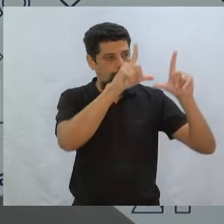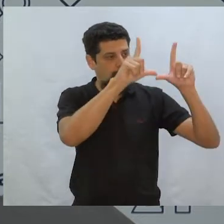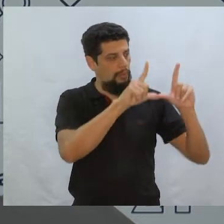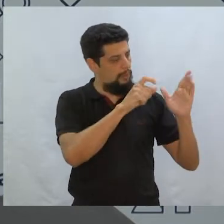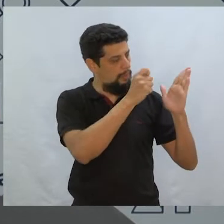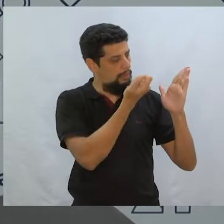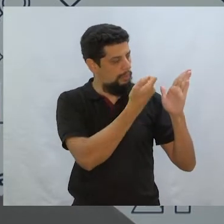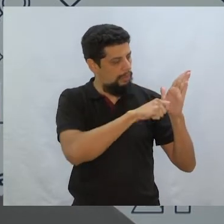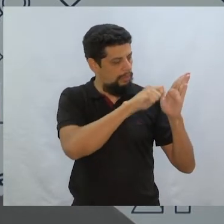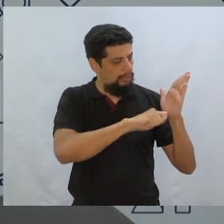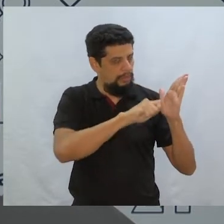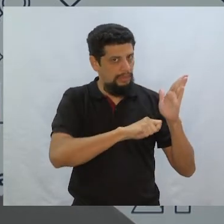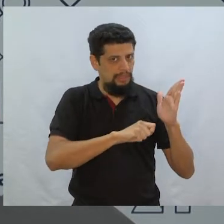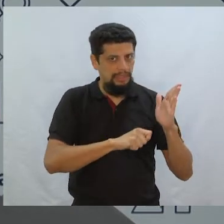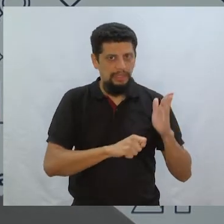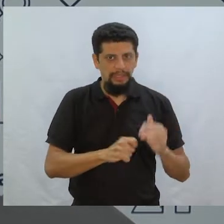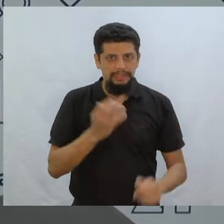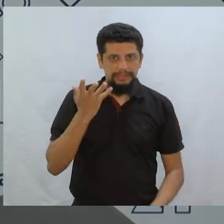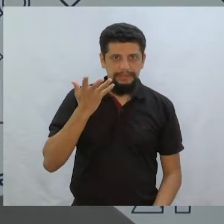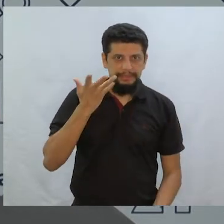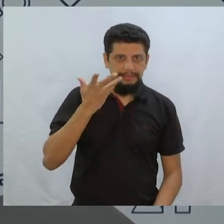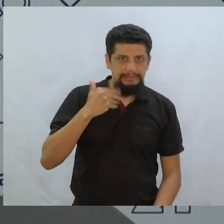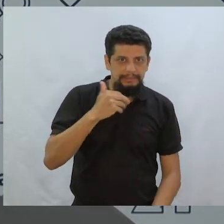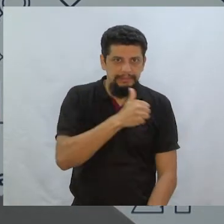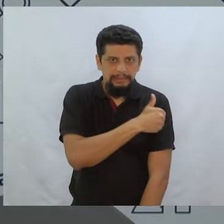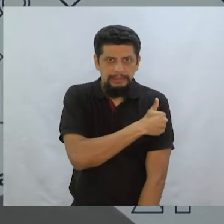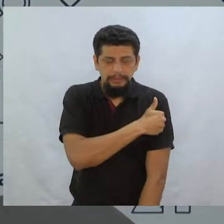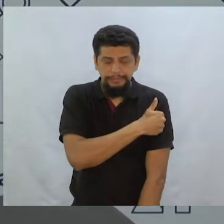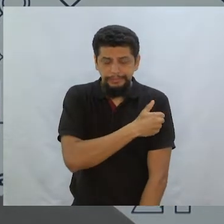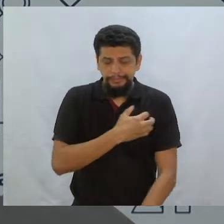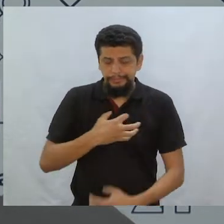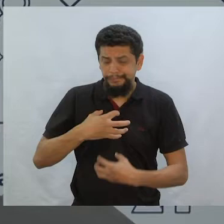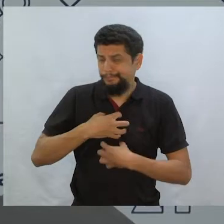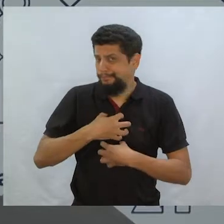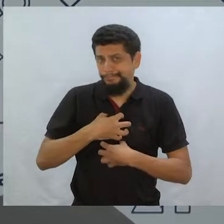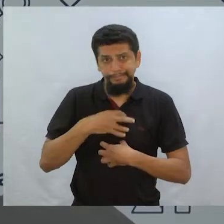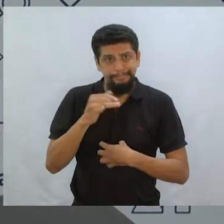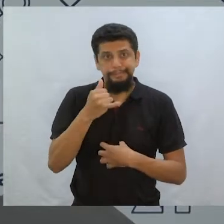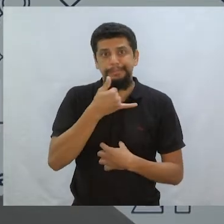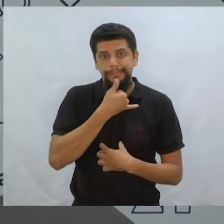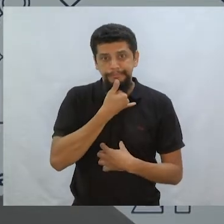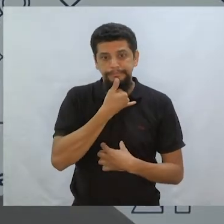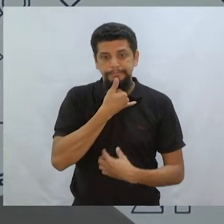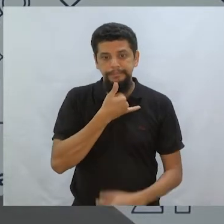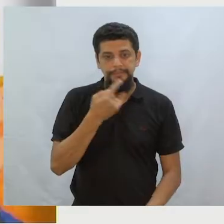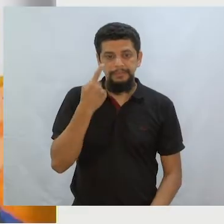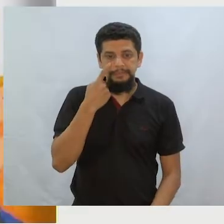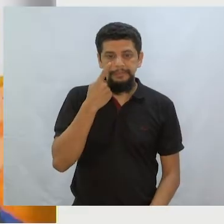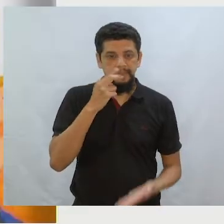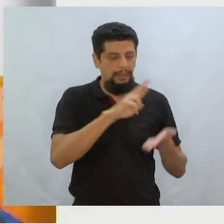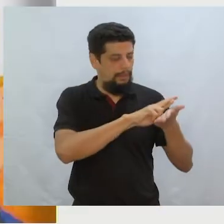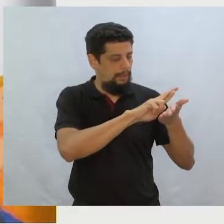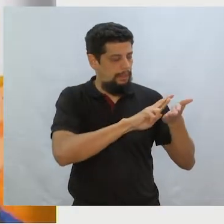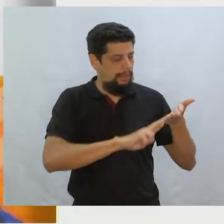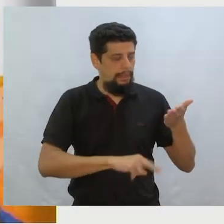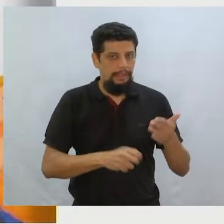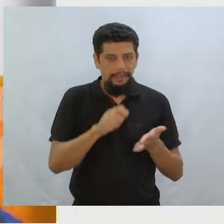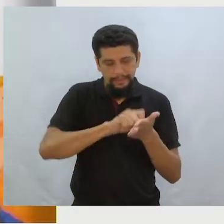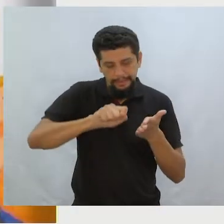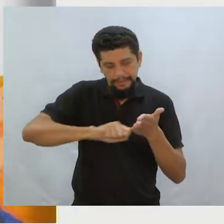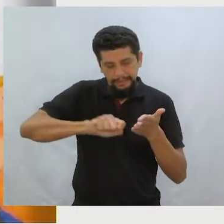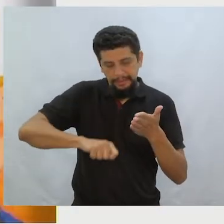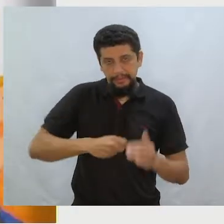quadro que acabaria com a alegria das Crianças Olhem só redação